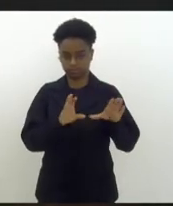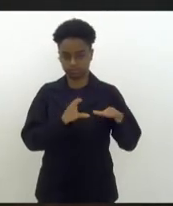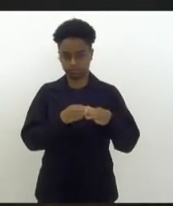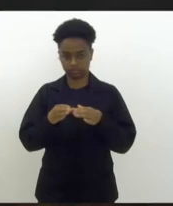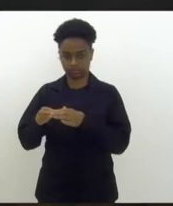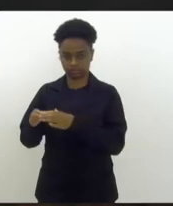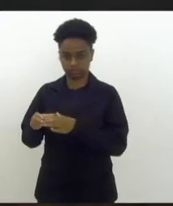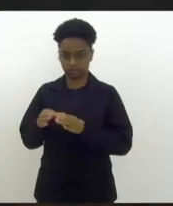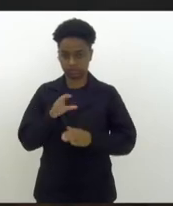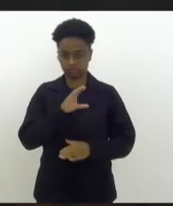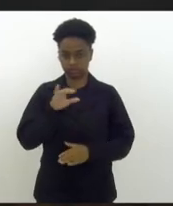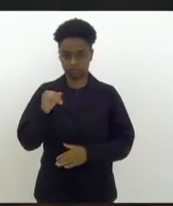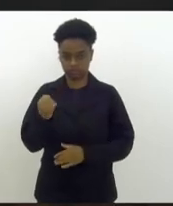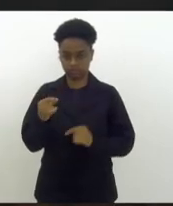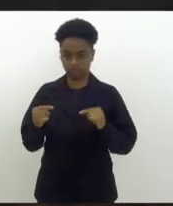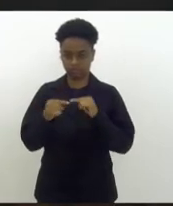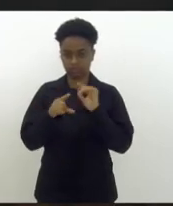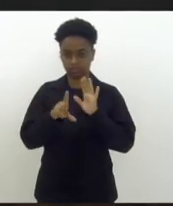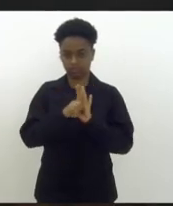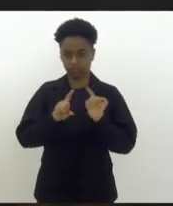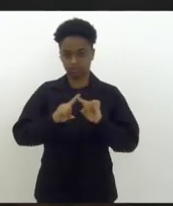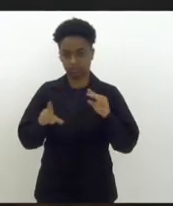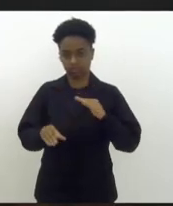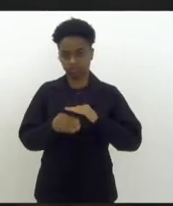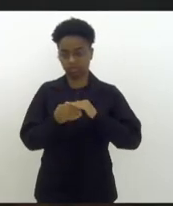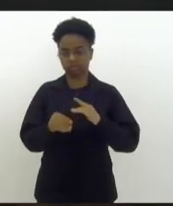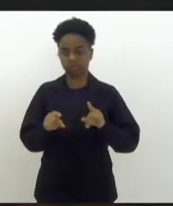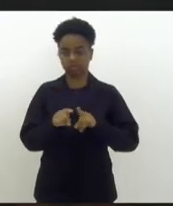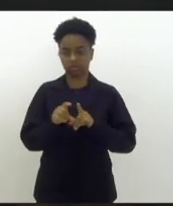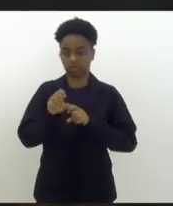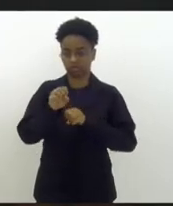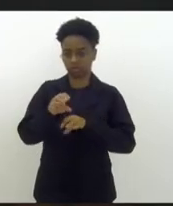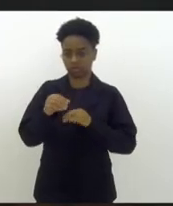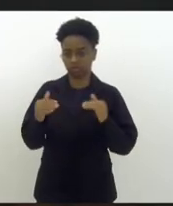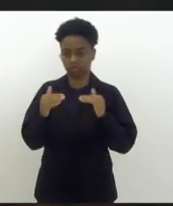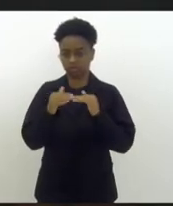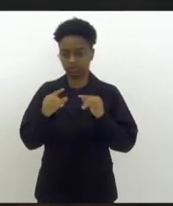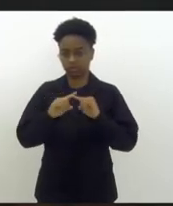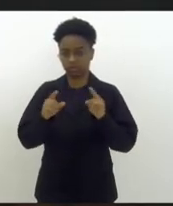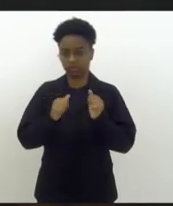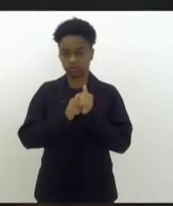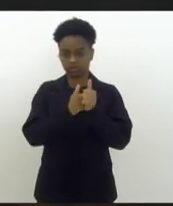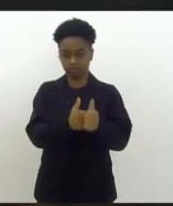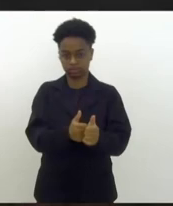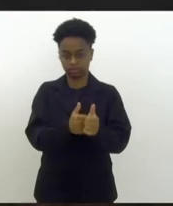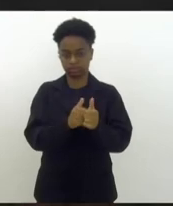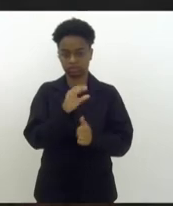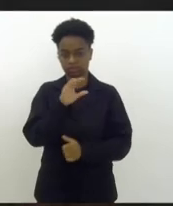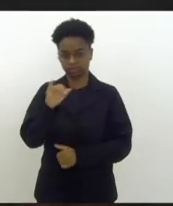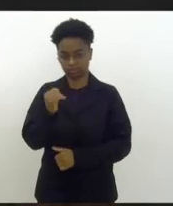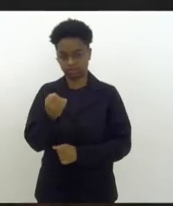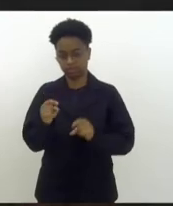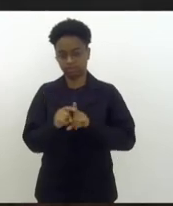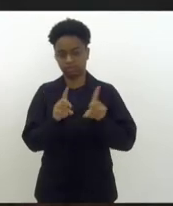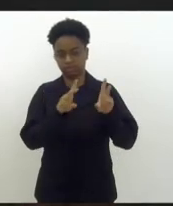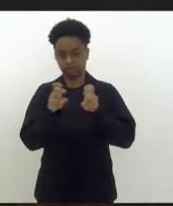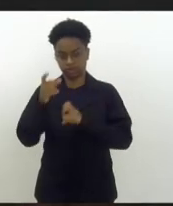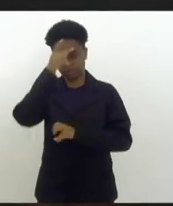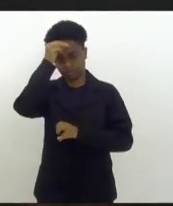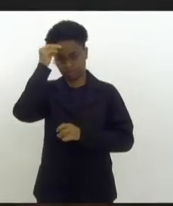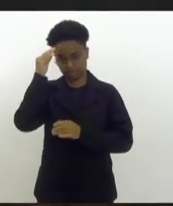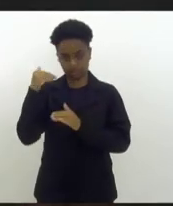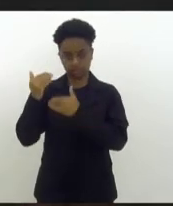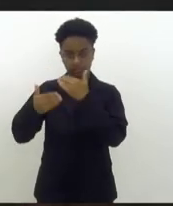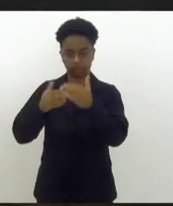constituições e justiça pela legalidade com emendas de educação favorável com as emendas da ccj de assuntos municipais de desenvolvimento